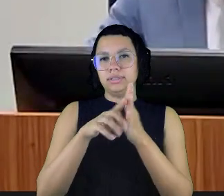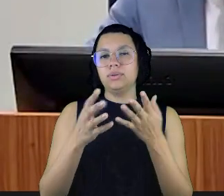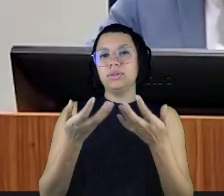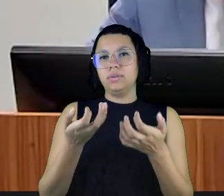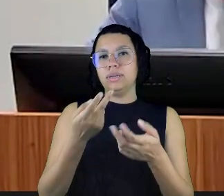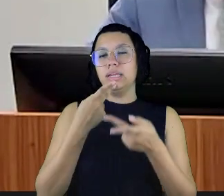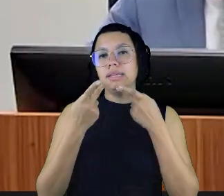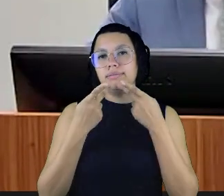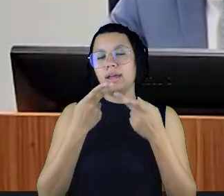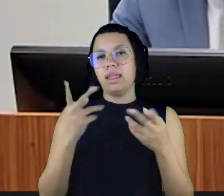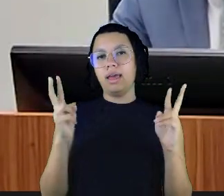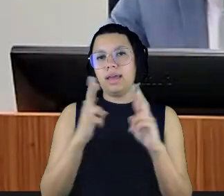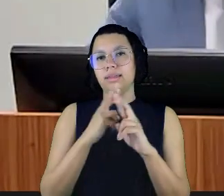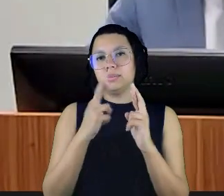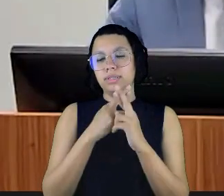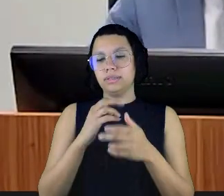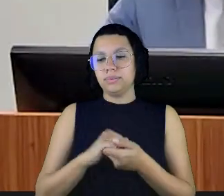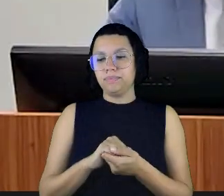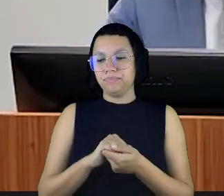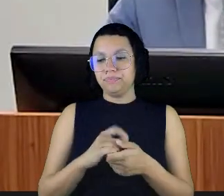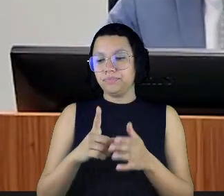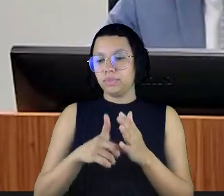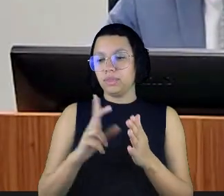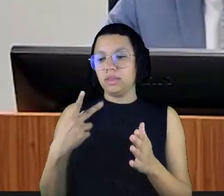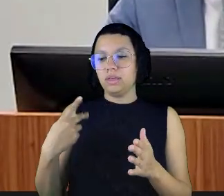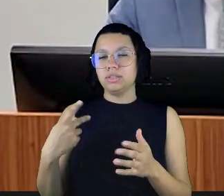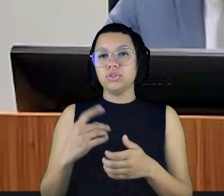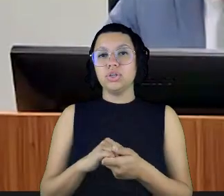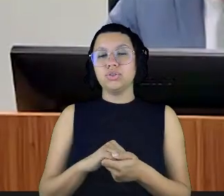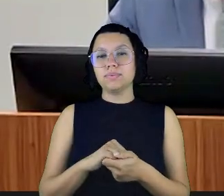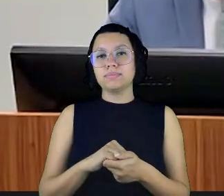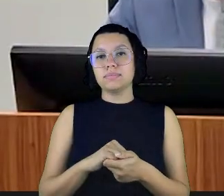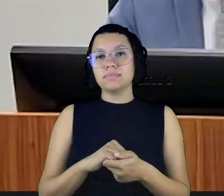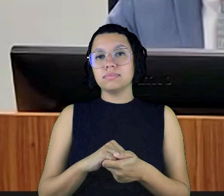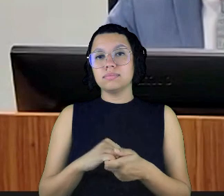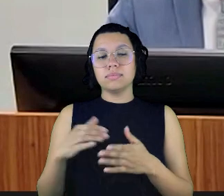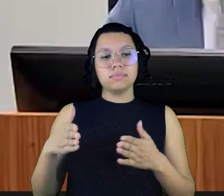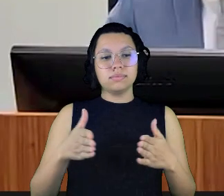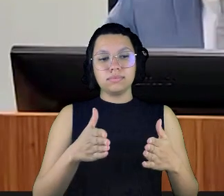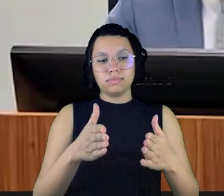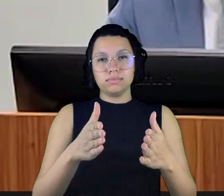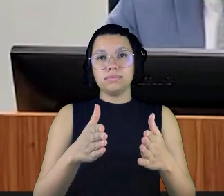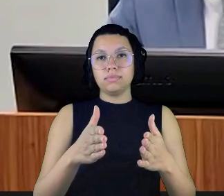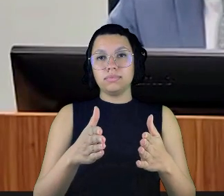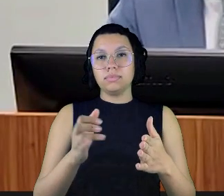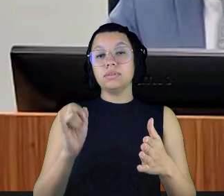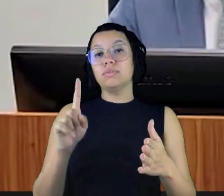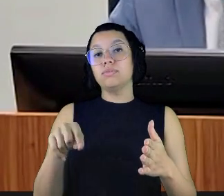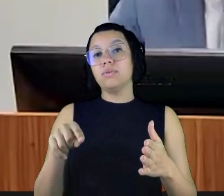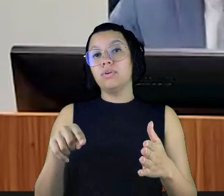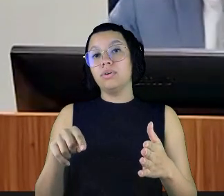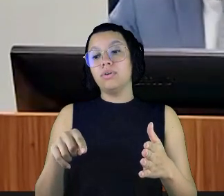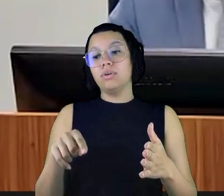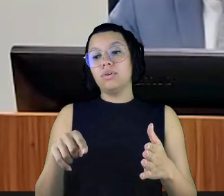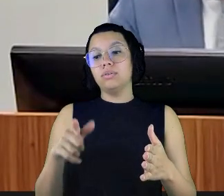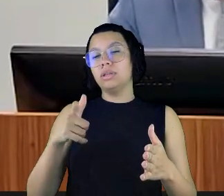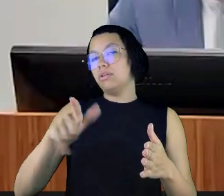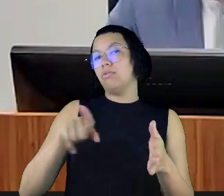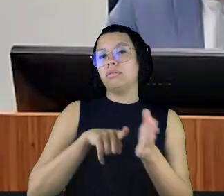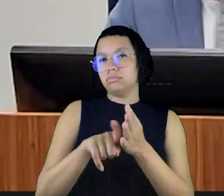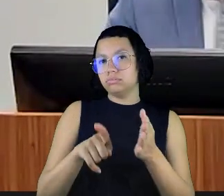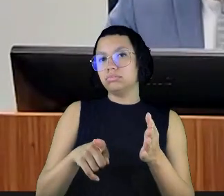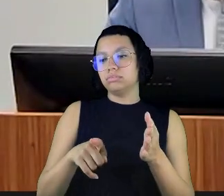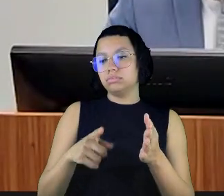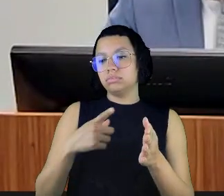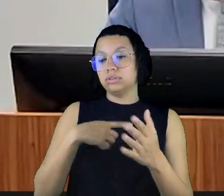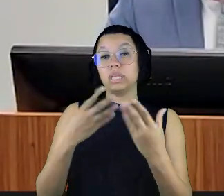da gente encaminhar, se for o caso de ter outros Tem um questionamentos, monte aqui no chat, eu vou te mandar